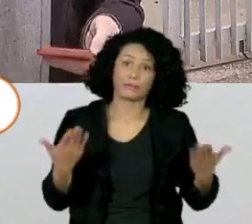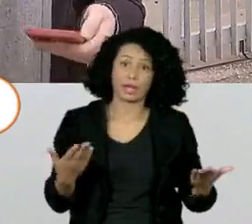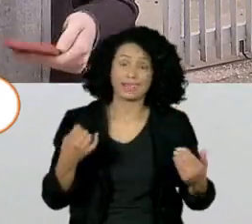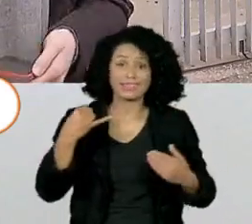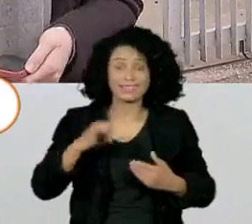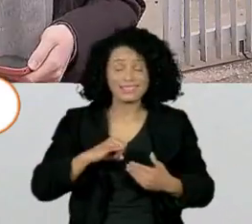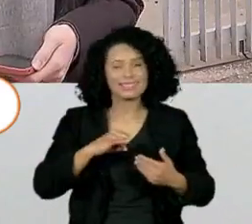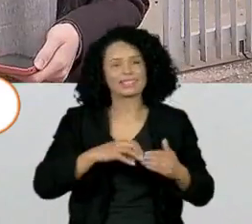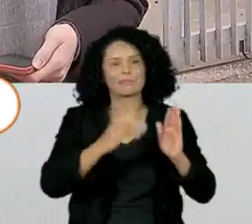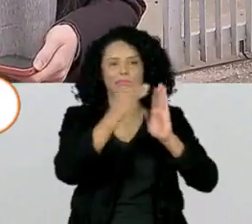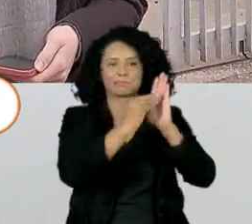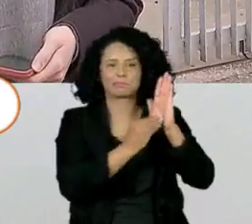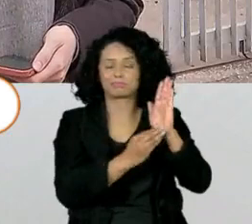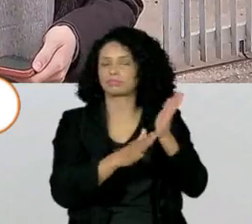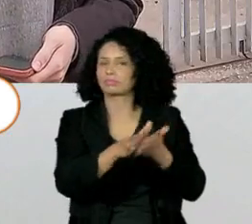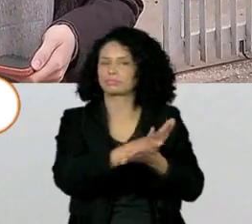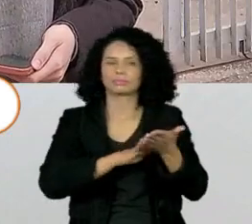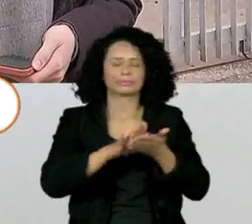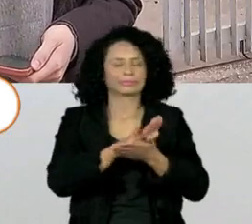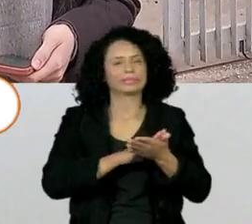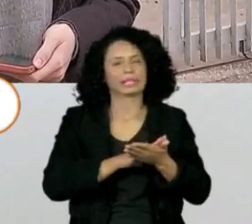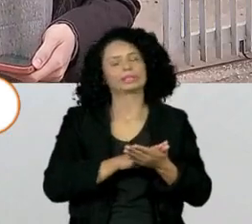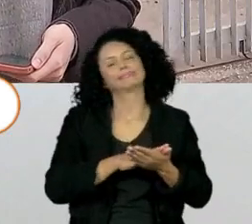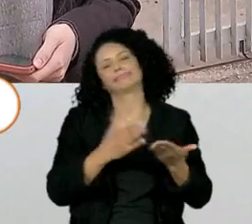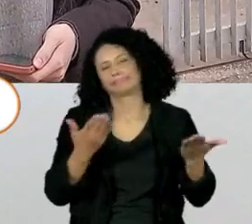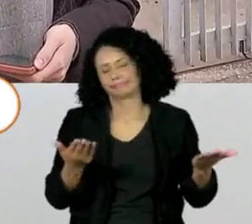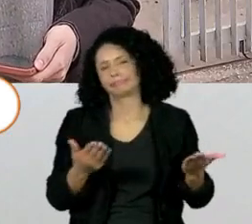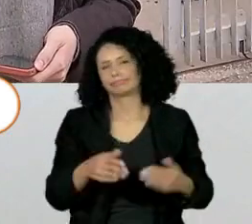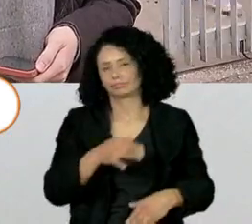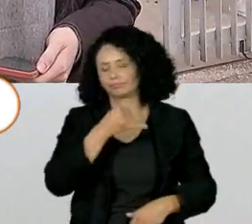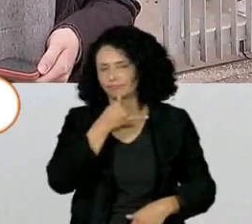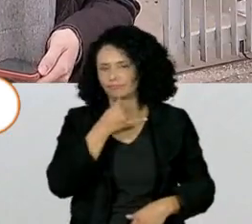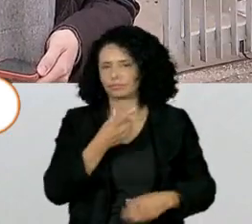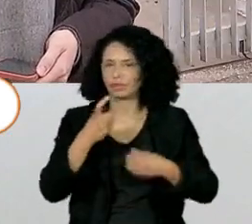e procurar os reforços caso você esteja apto para receber. Volto com você. Tá certo.